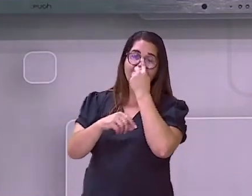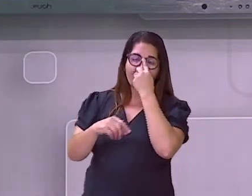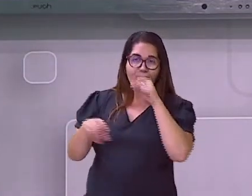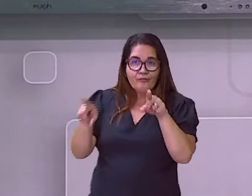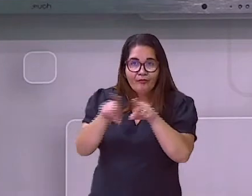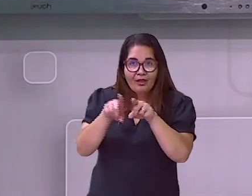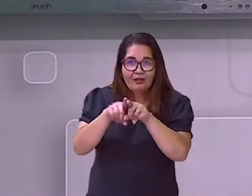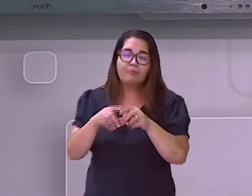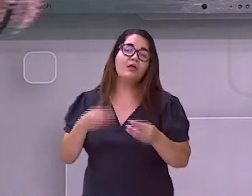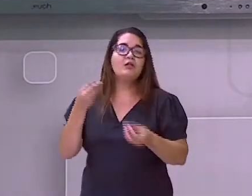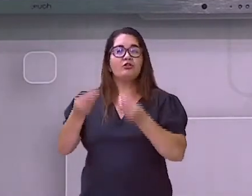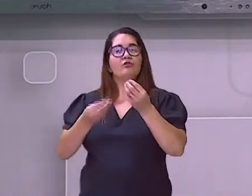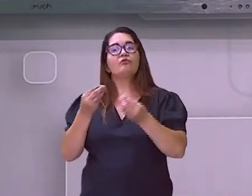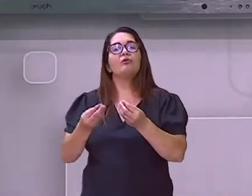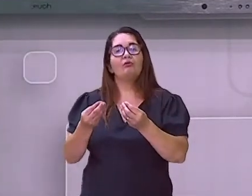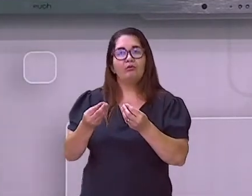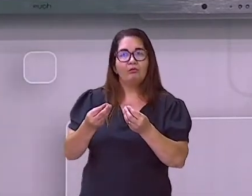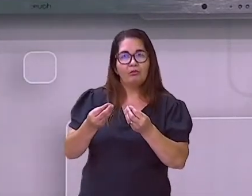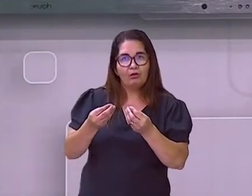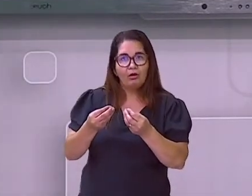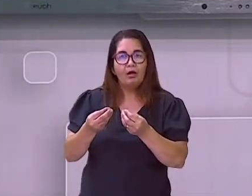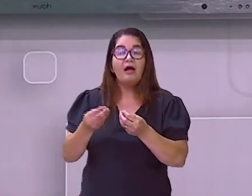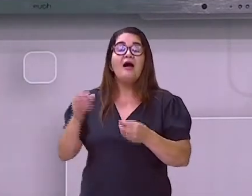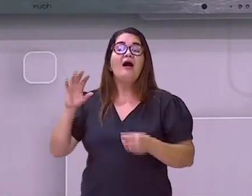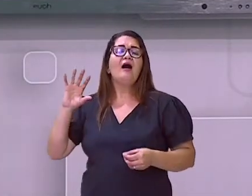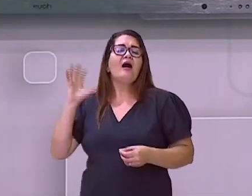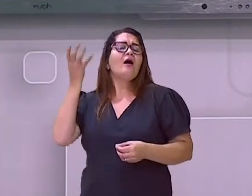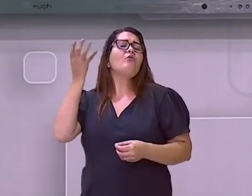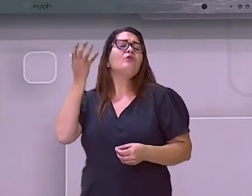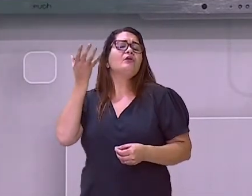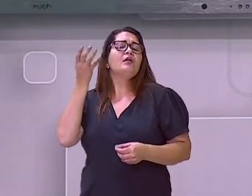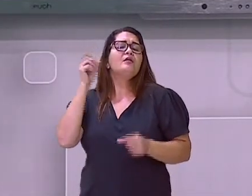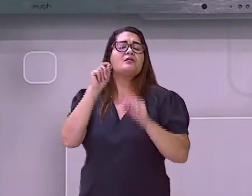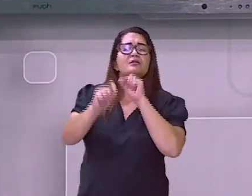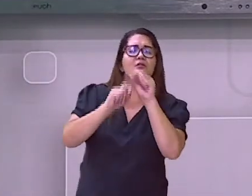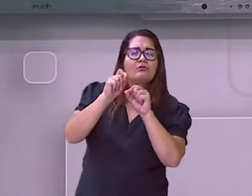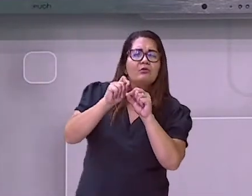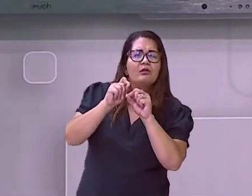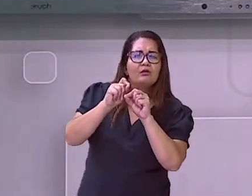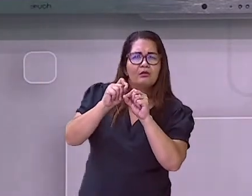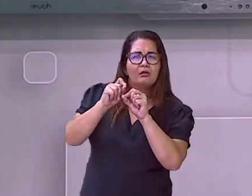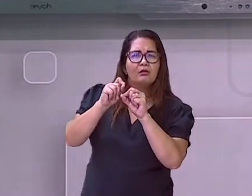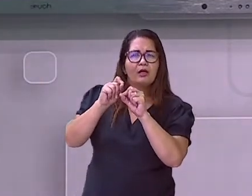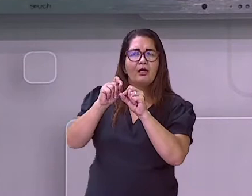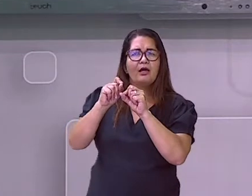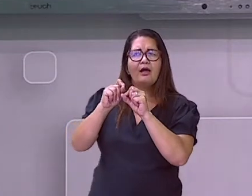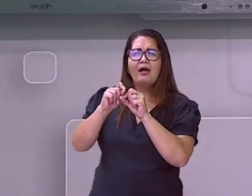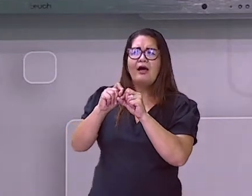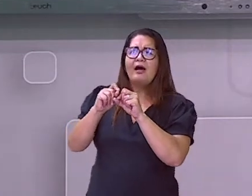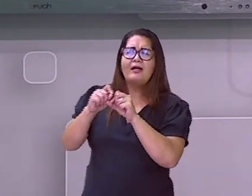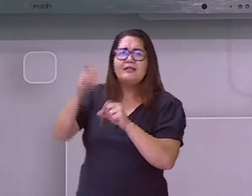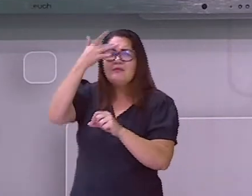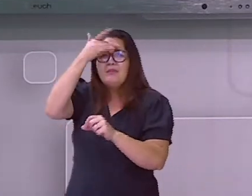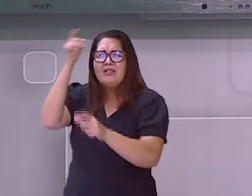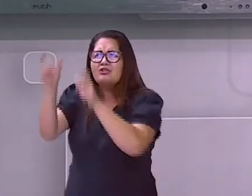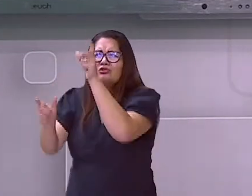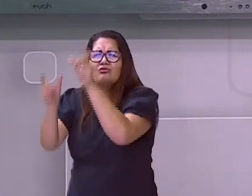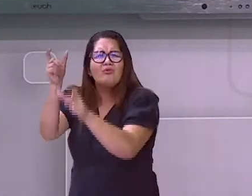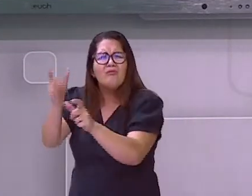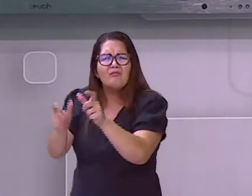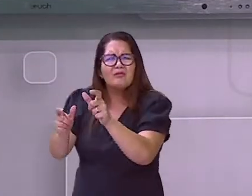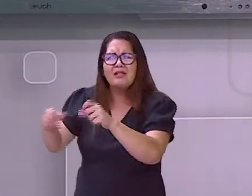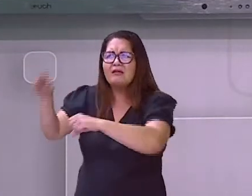Europa ocidental, tem vindo da Europa oriental. Por que eles estão deixando o seu